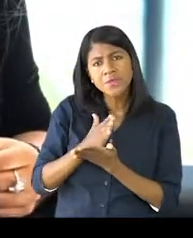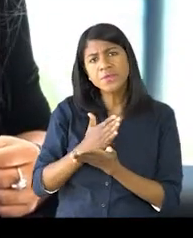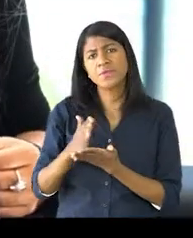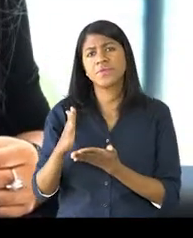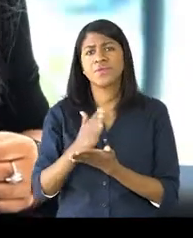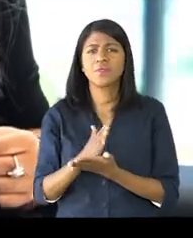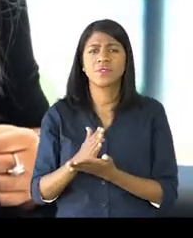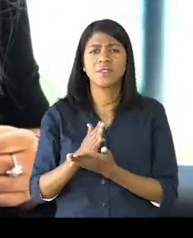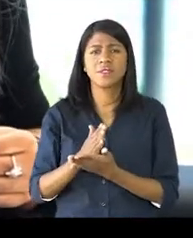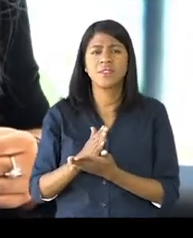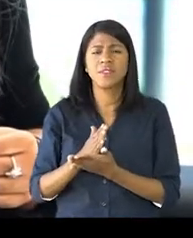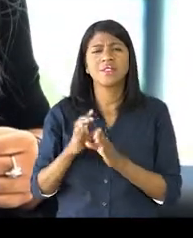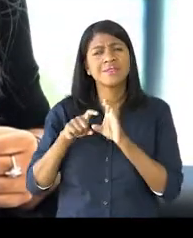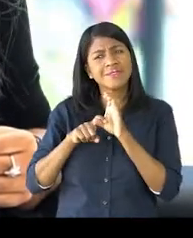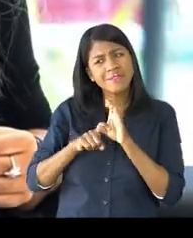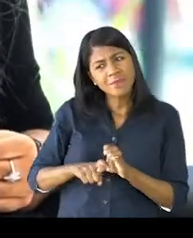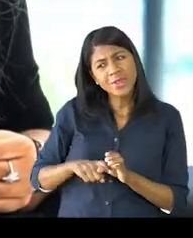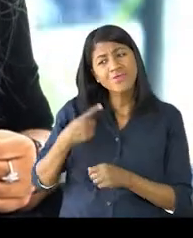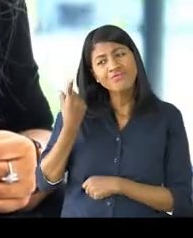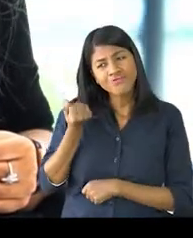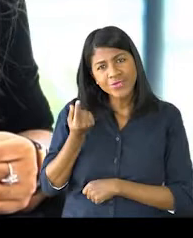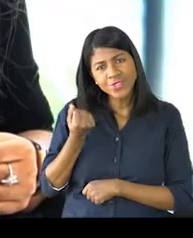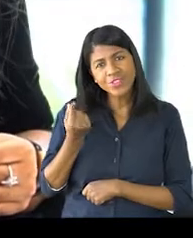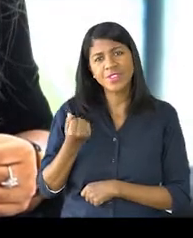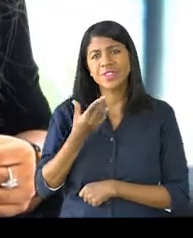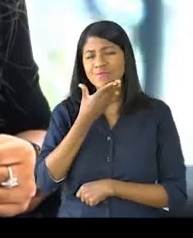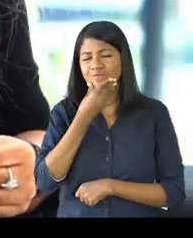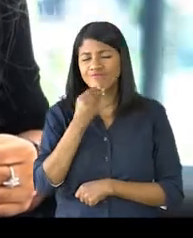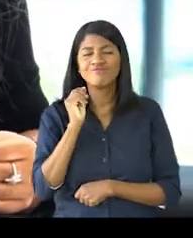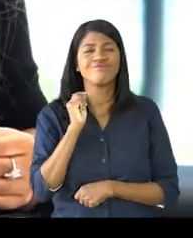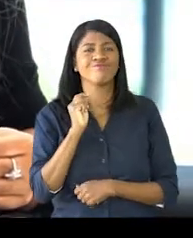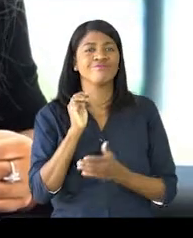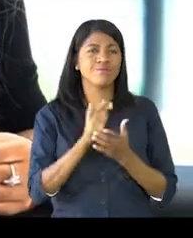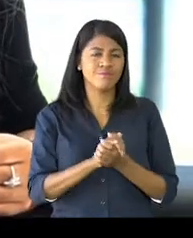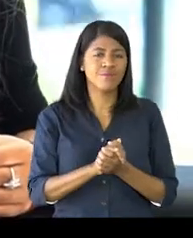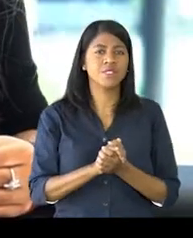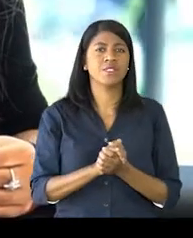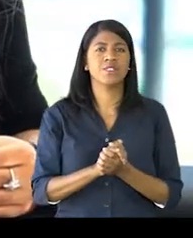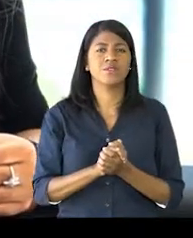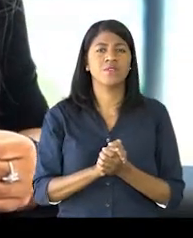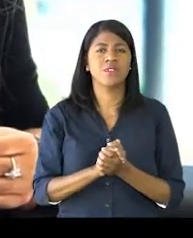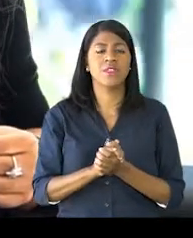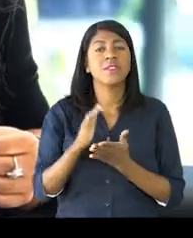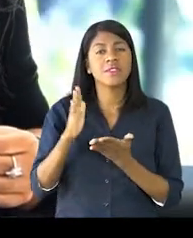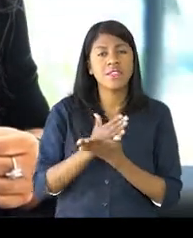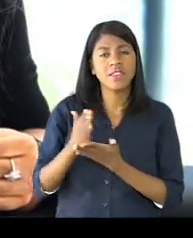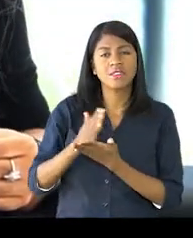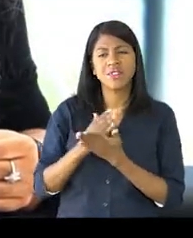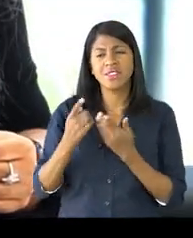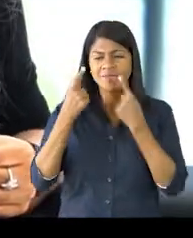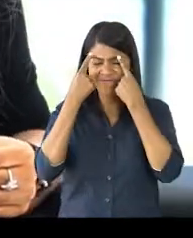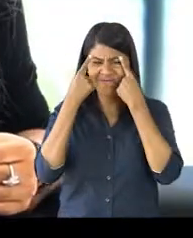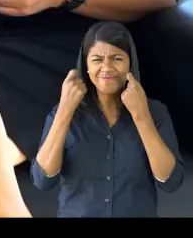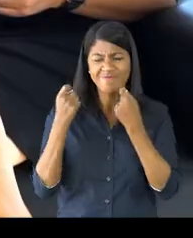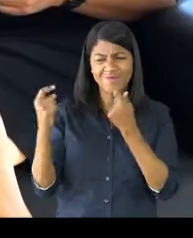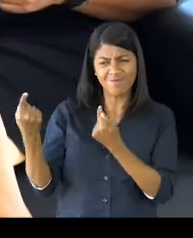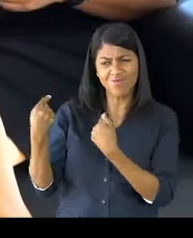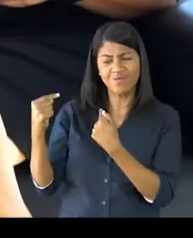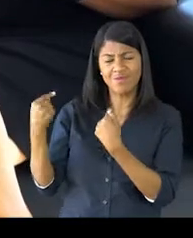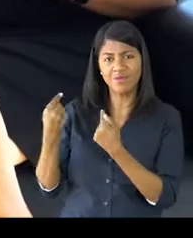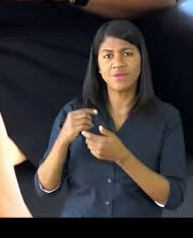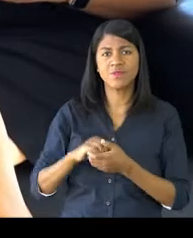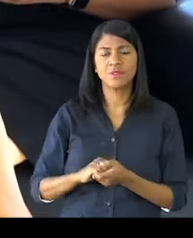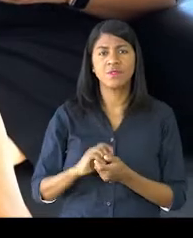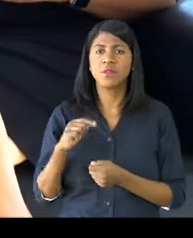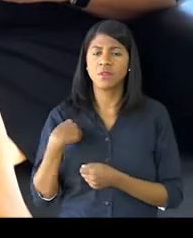muitas vezes é dependente econômica do seu agressor. Então, para ajudá-la a sair do ciclo de violência,